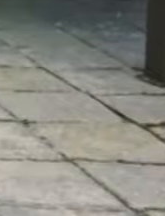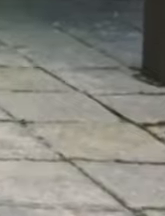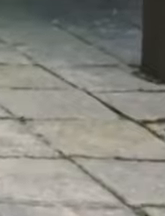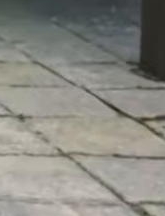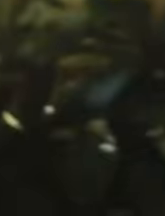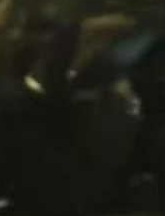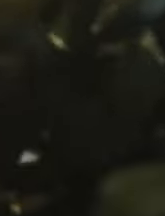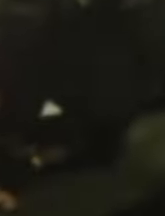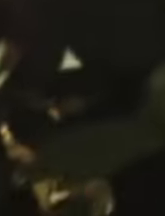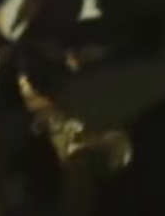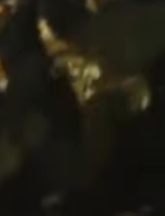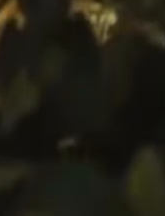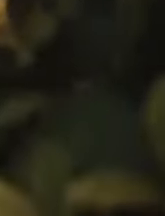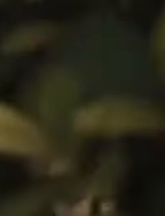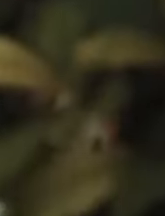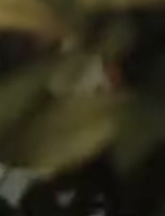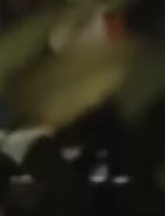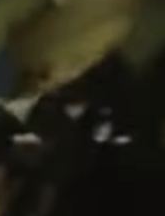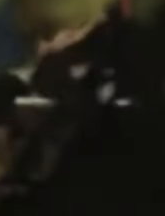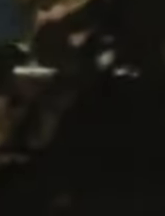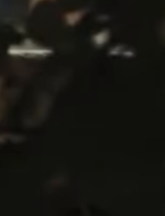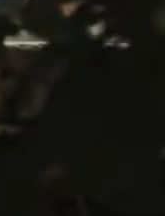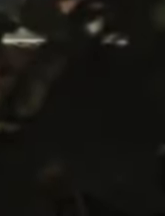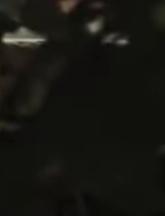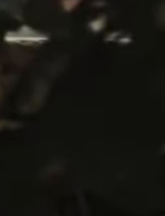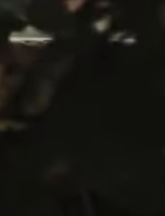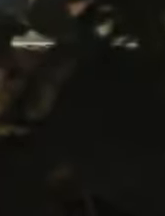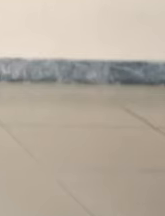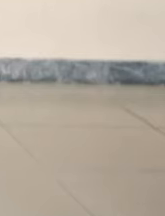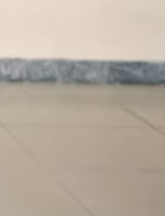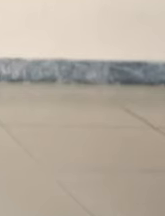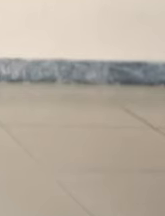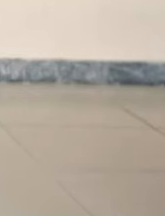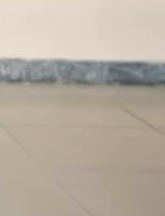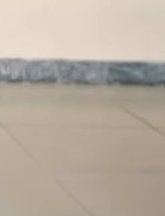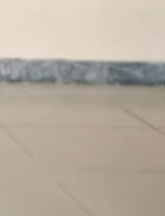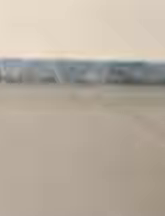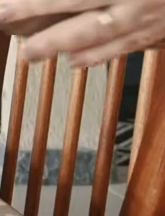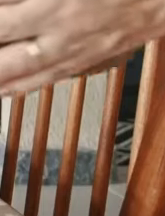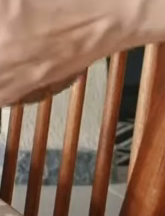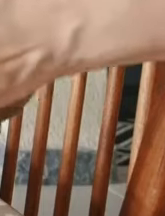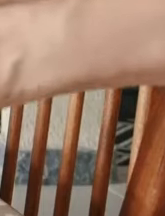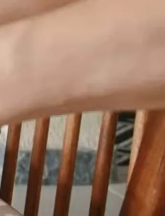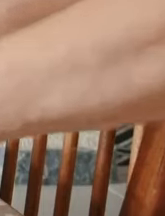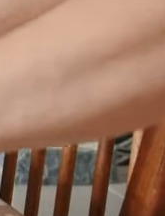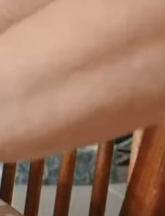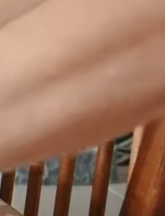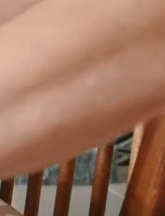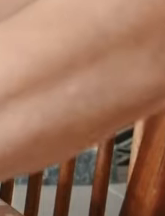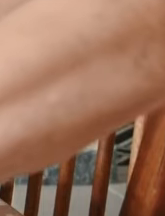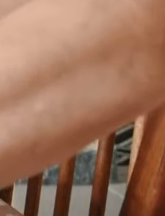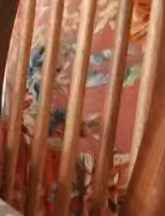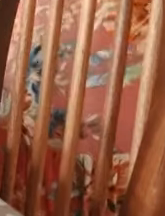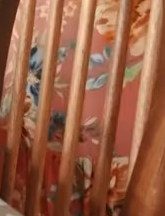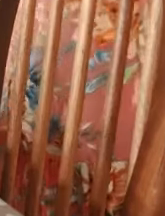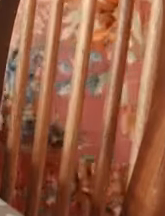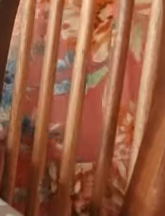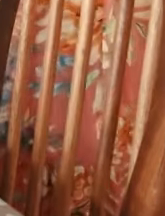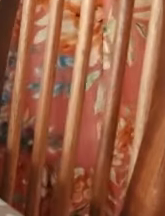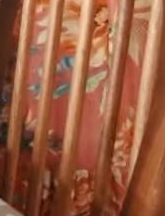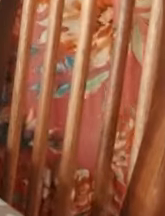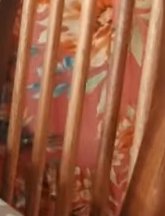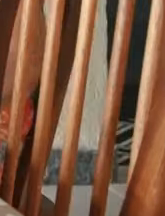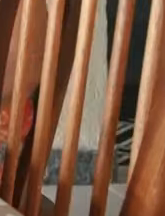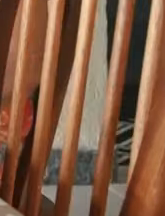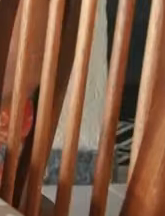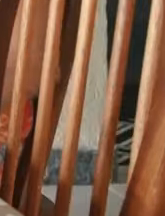empresa, iniciativa minha. Eu já não tinha mais domínio. Mas um dia a minha esposa,